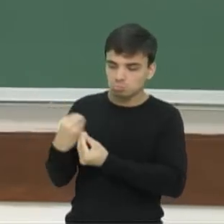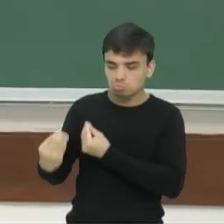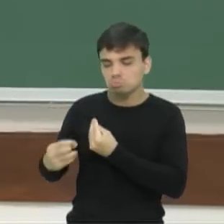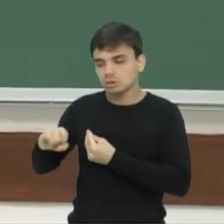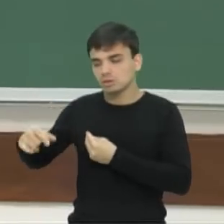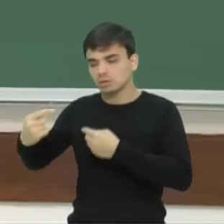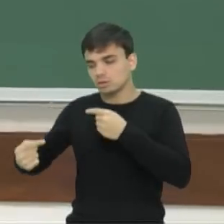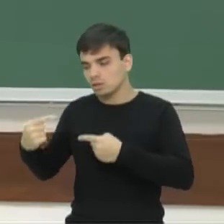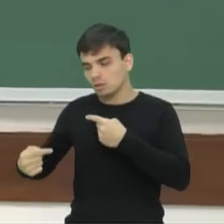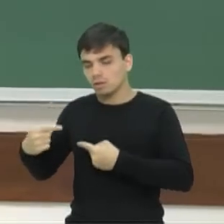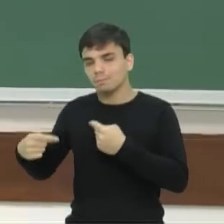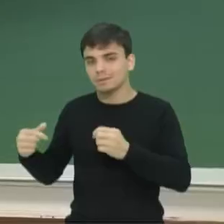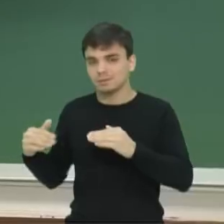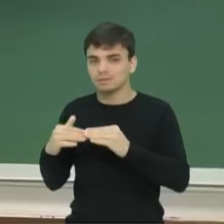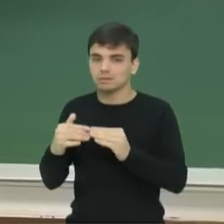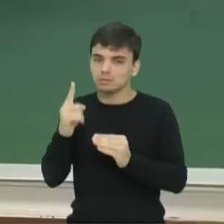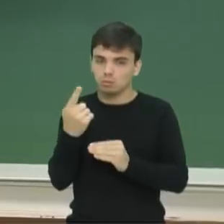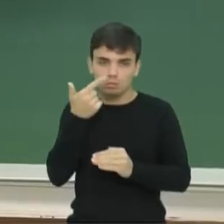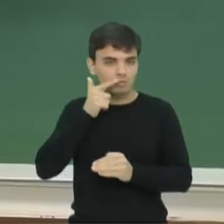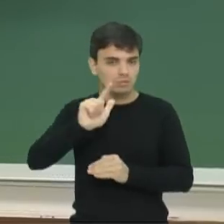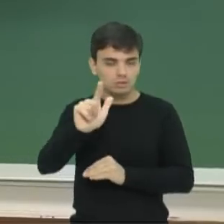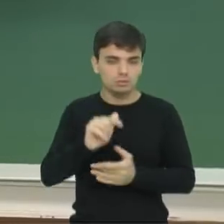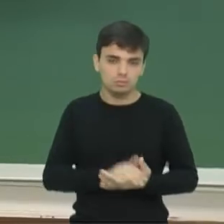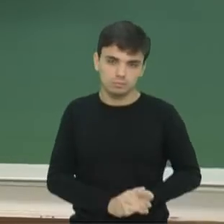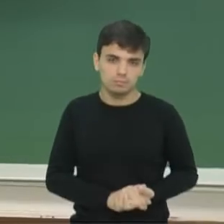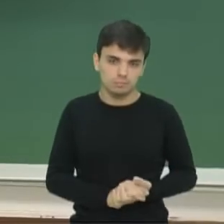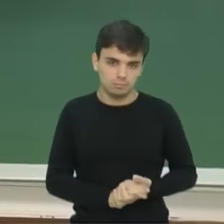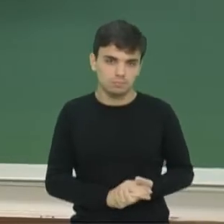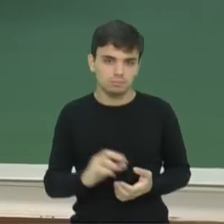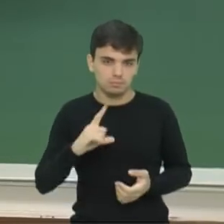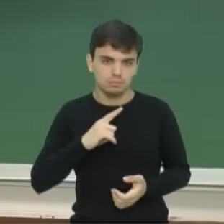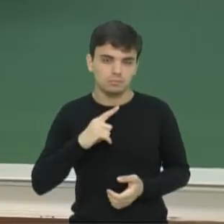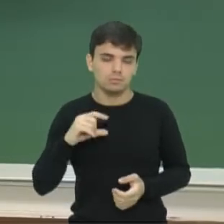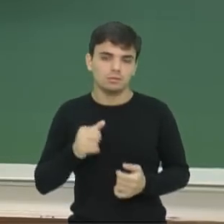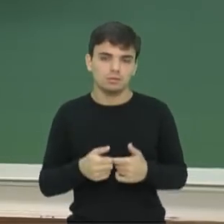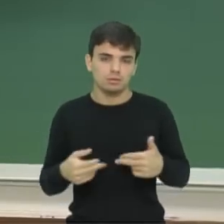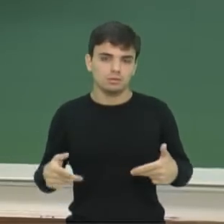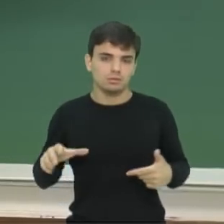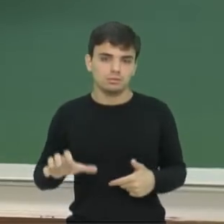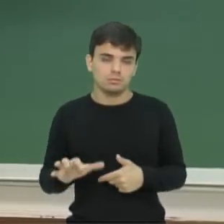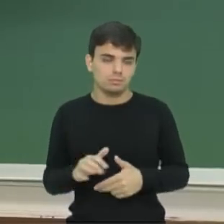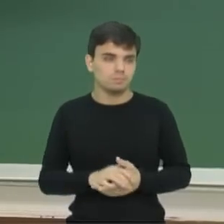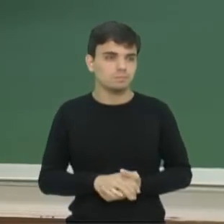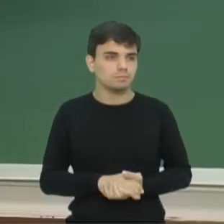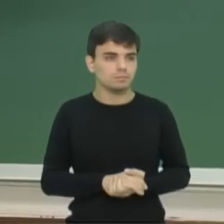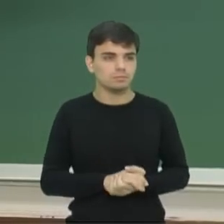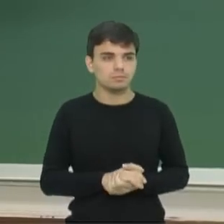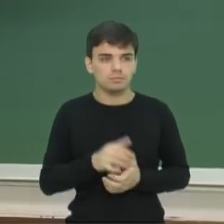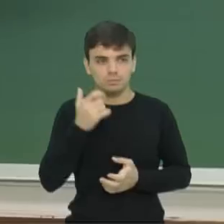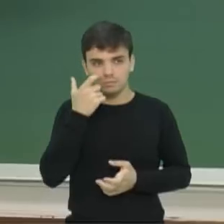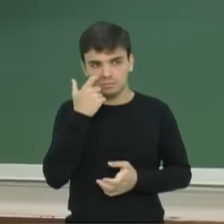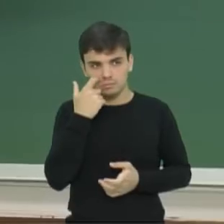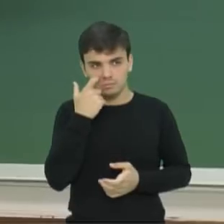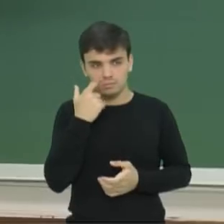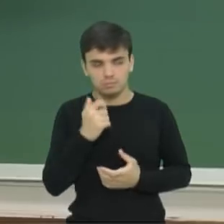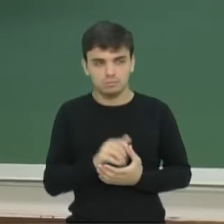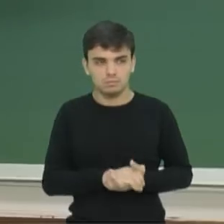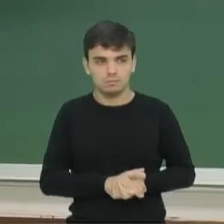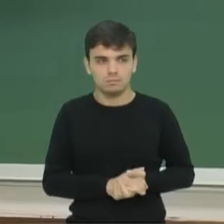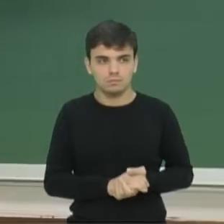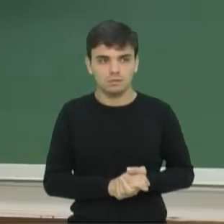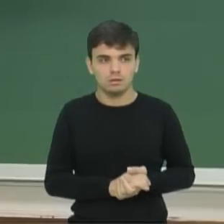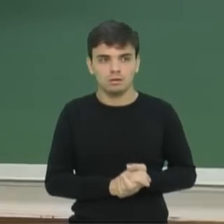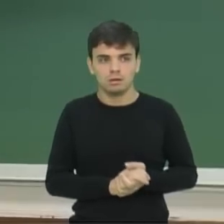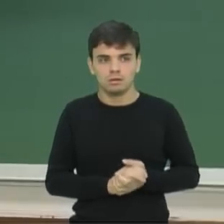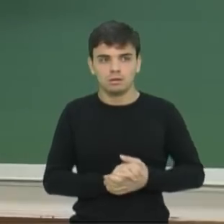a luta precisa ter um vencedor no final, né? Então há esses critérios para desempate também. Então aqui temos o goal score.